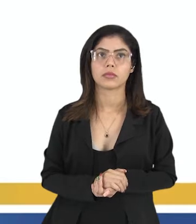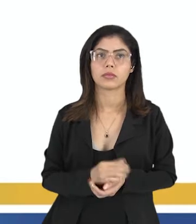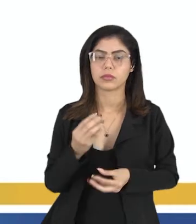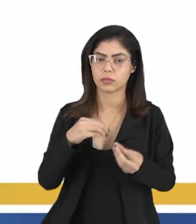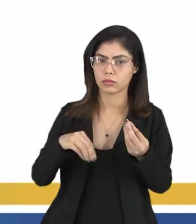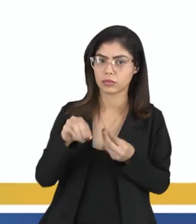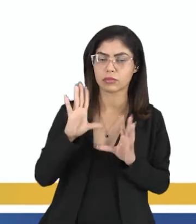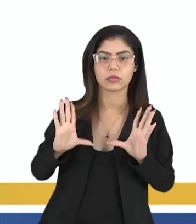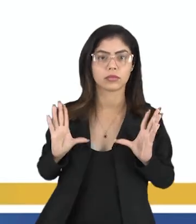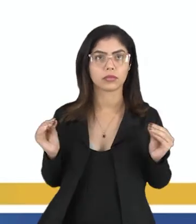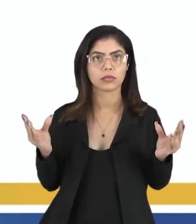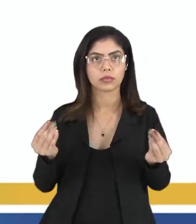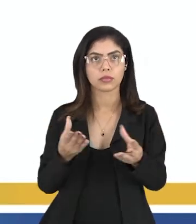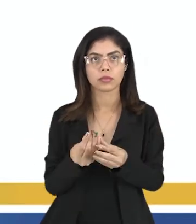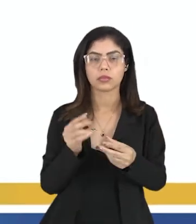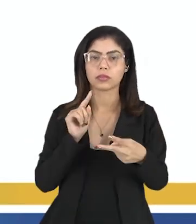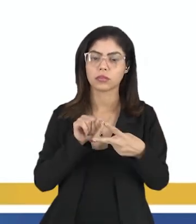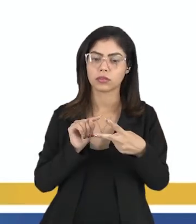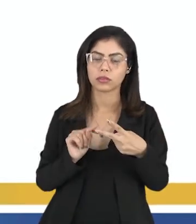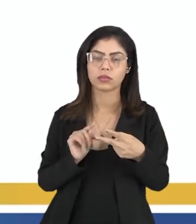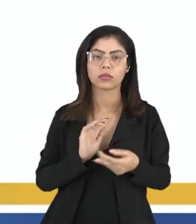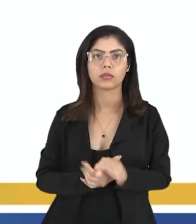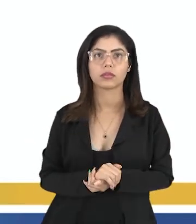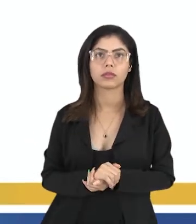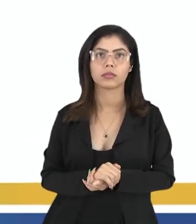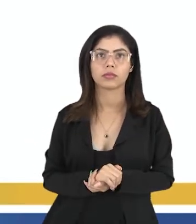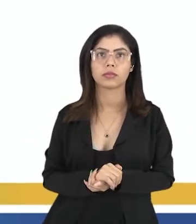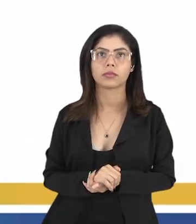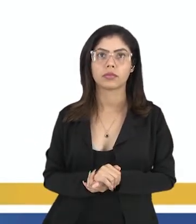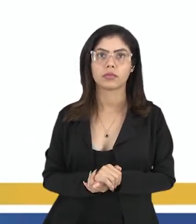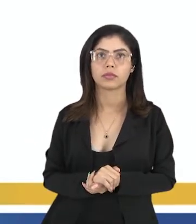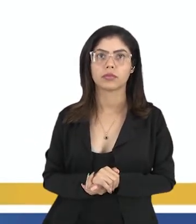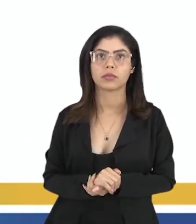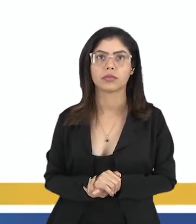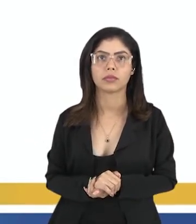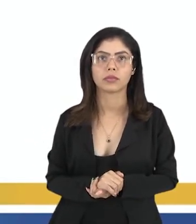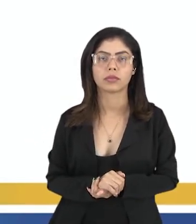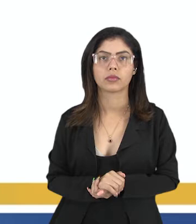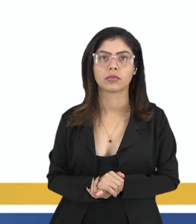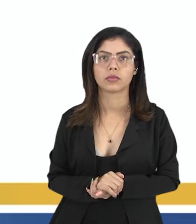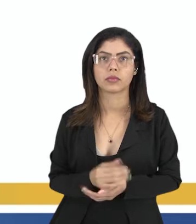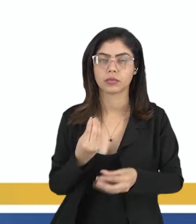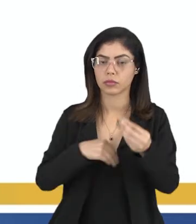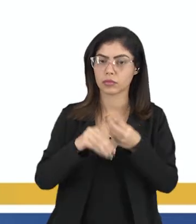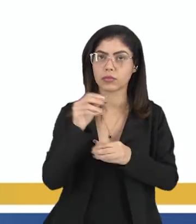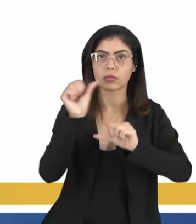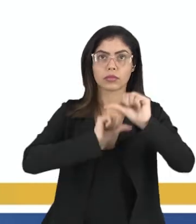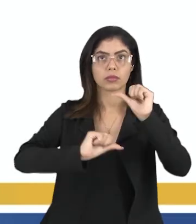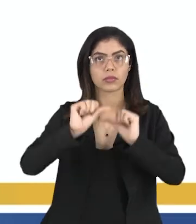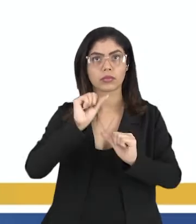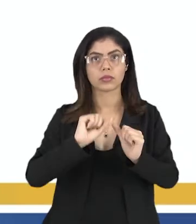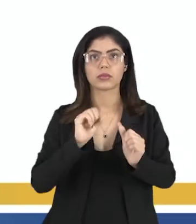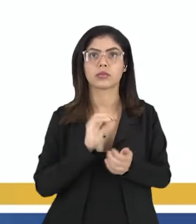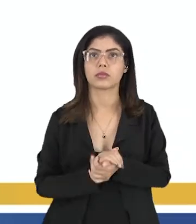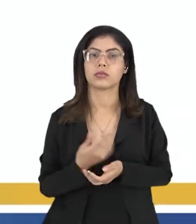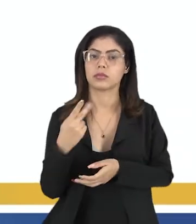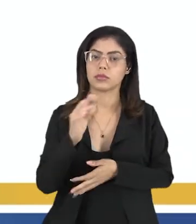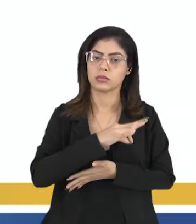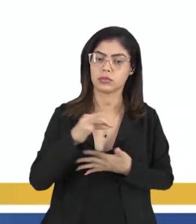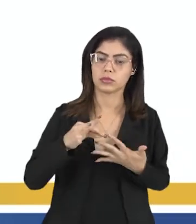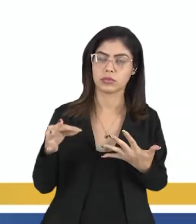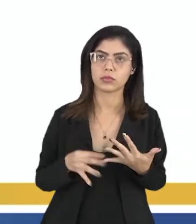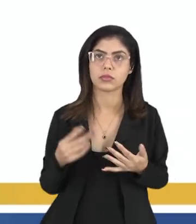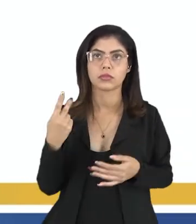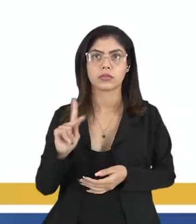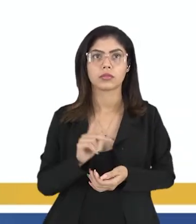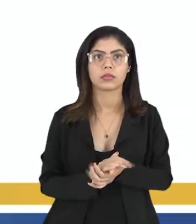são reações que ocorrem entre duas substâncias compostas, elas reagem, trocando